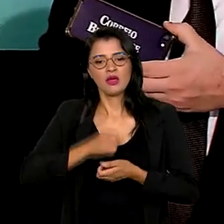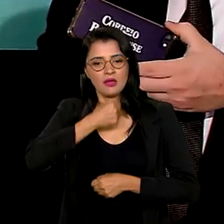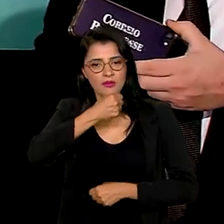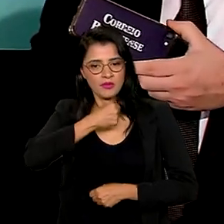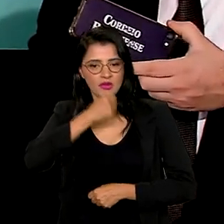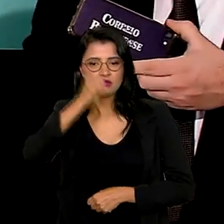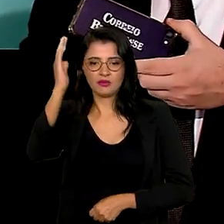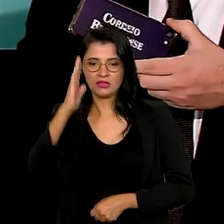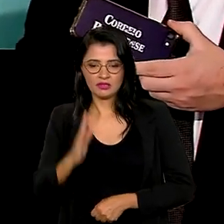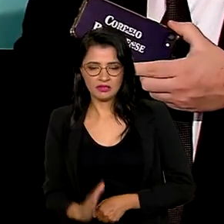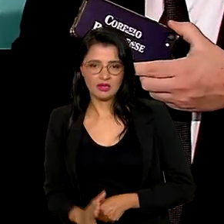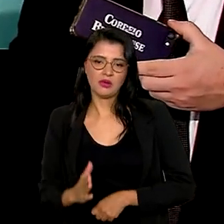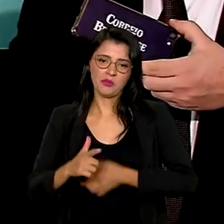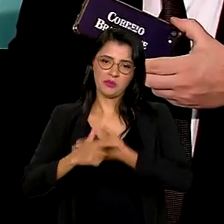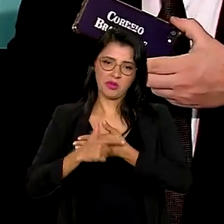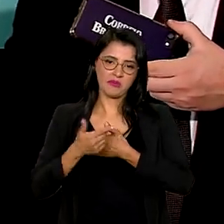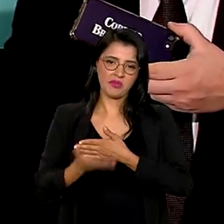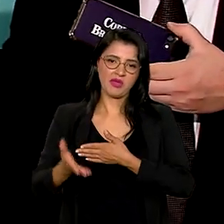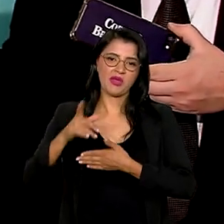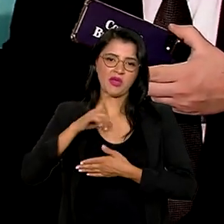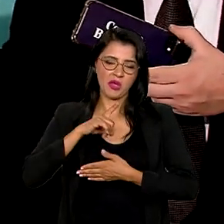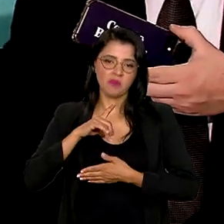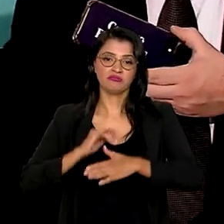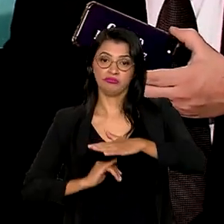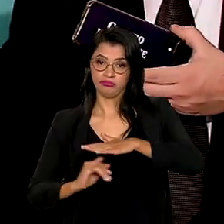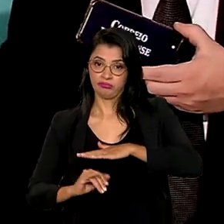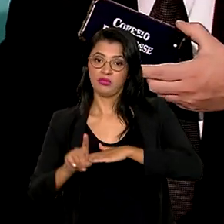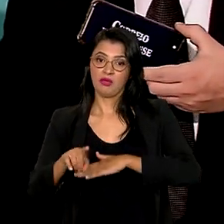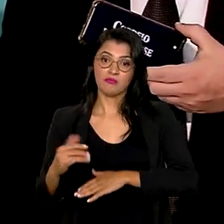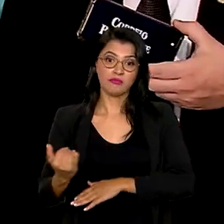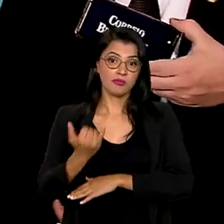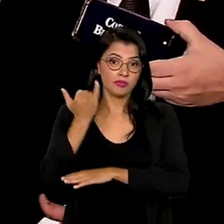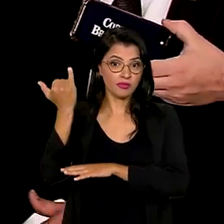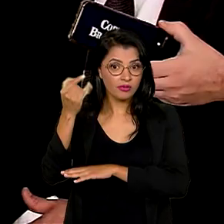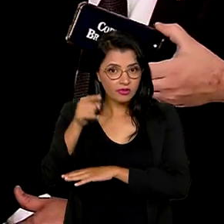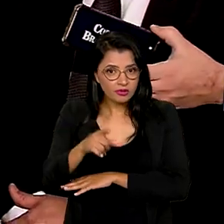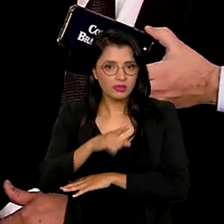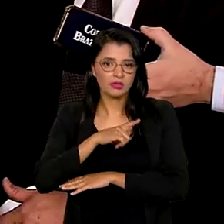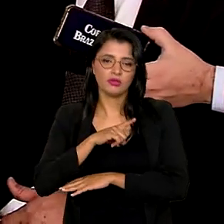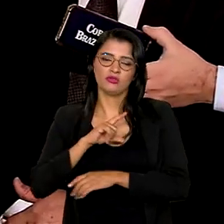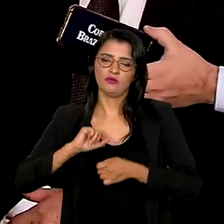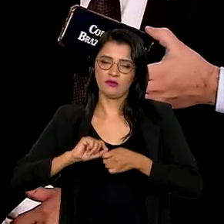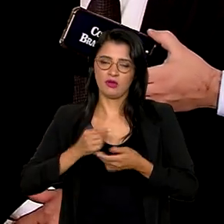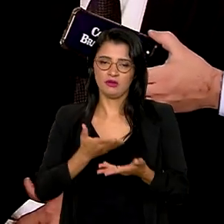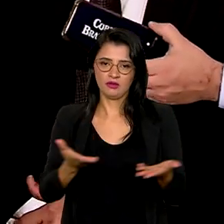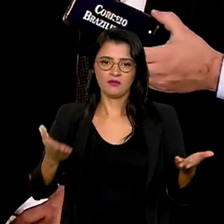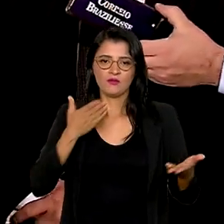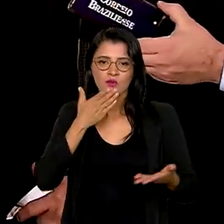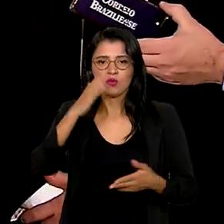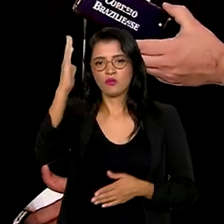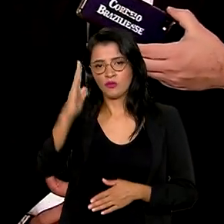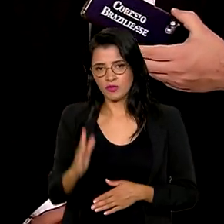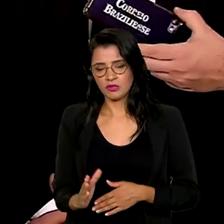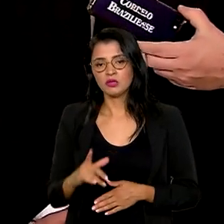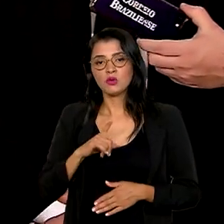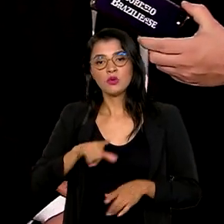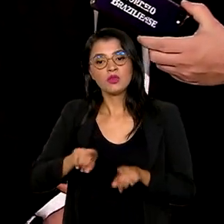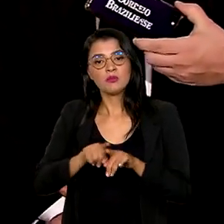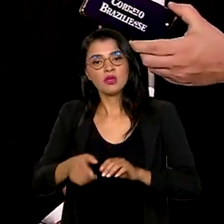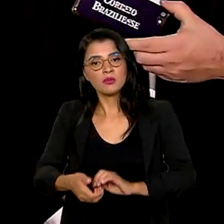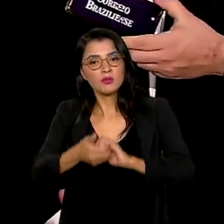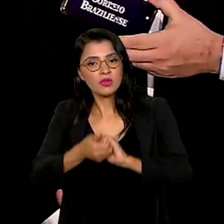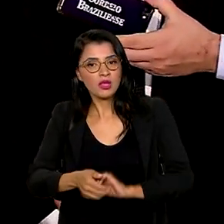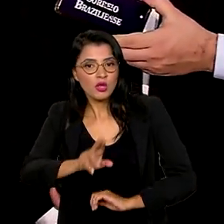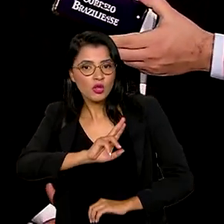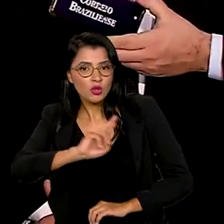brasileira pelo papel institucional que compre para o país quero cumprimentar em